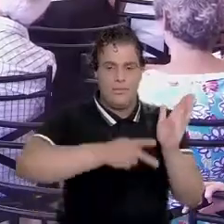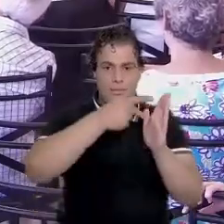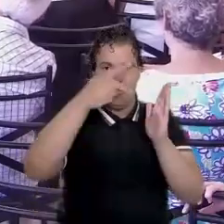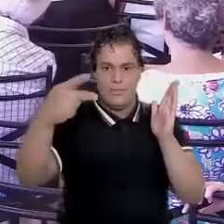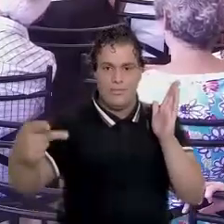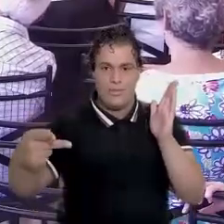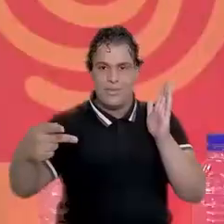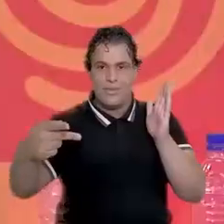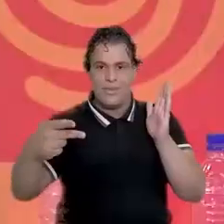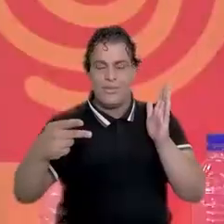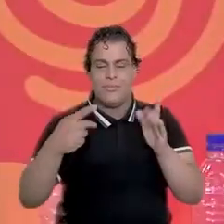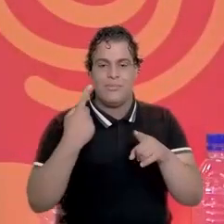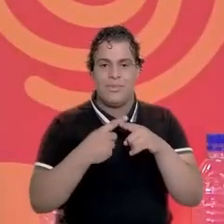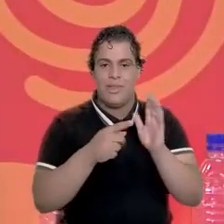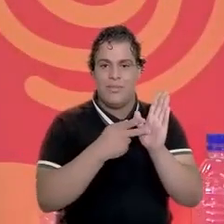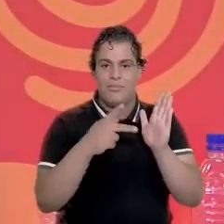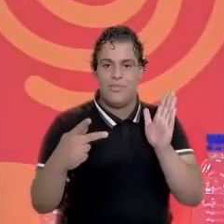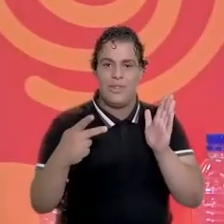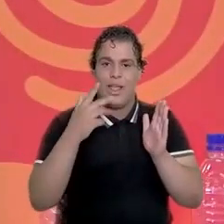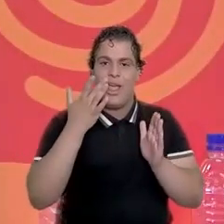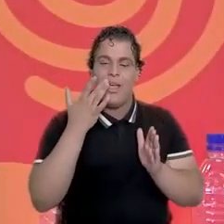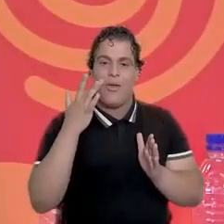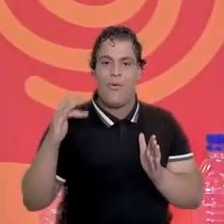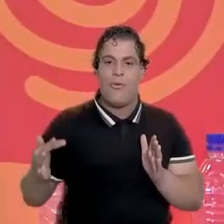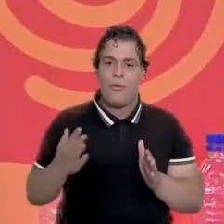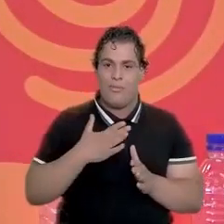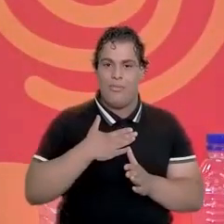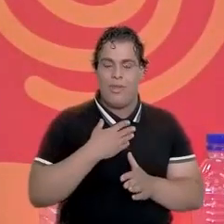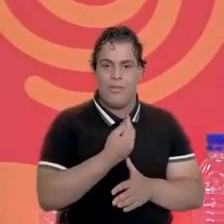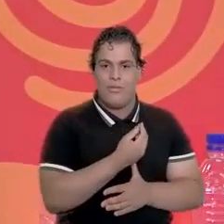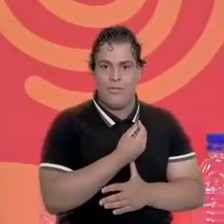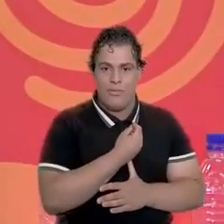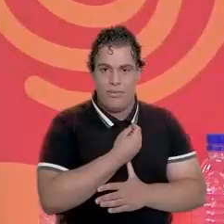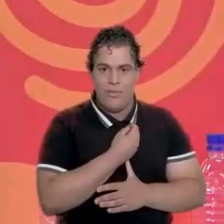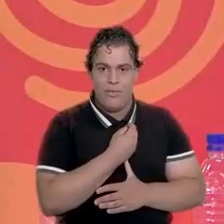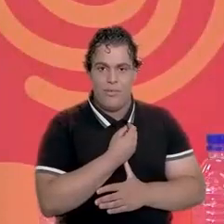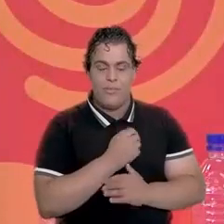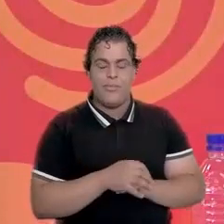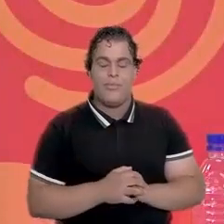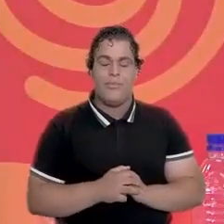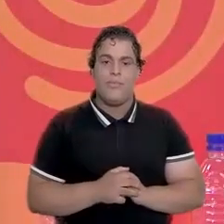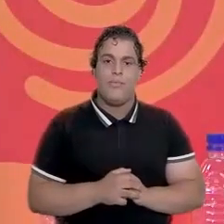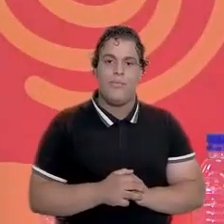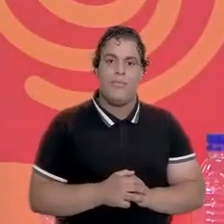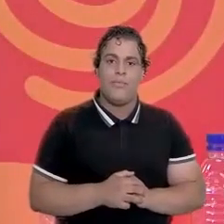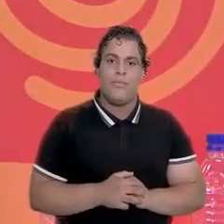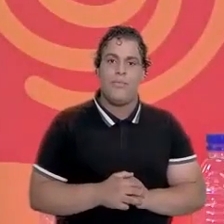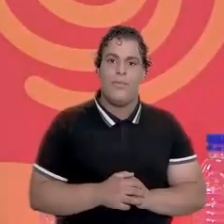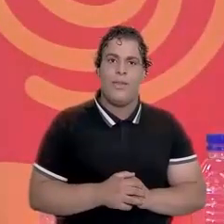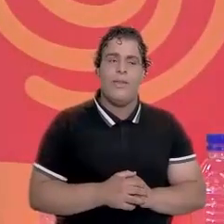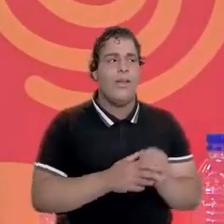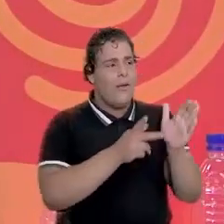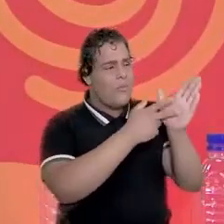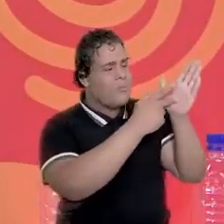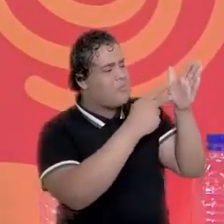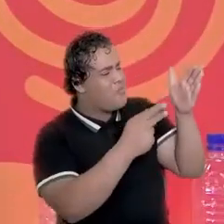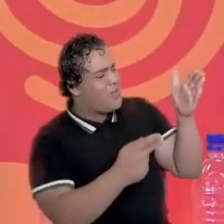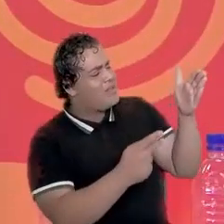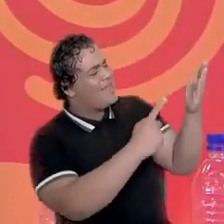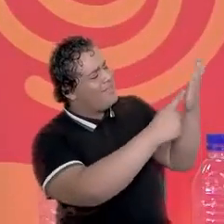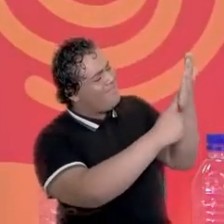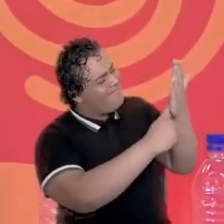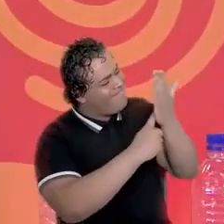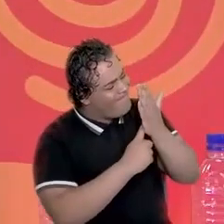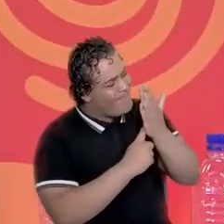poesia é ouro mesmo na minha vida. Então, vou ler um poema do meu 4º livro, Devoção. Valei-me, ó poesia, nesta hora